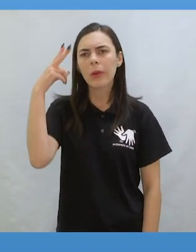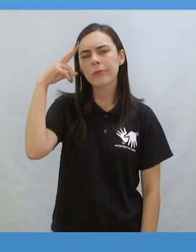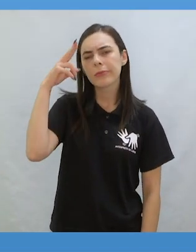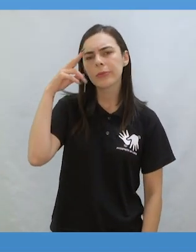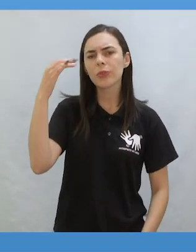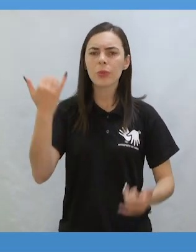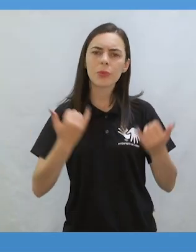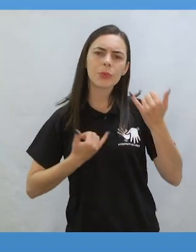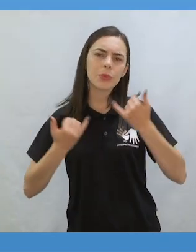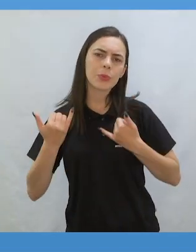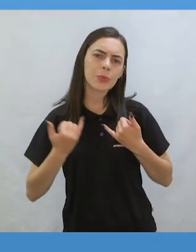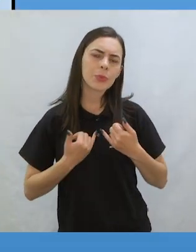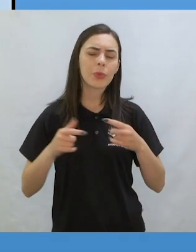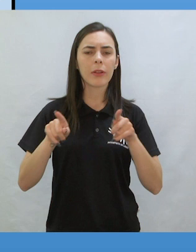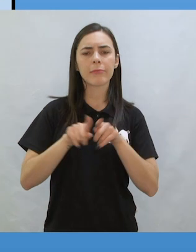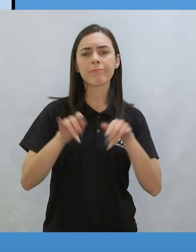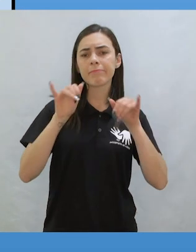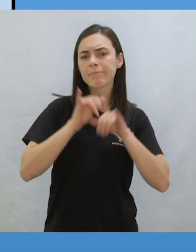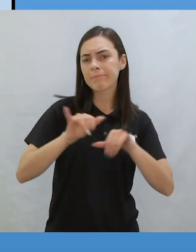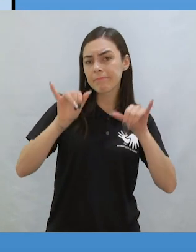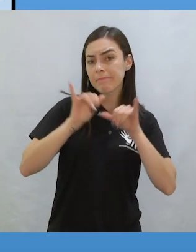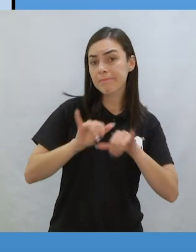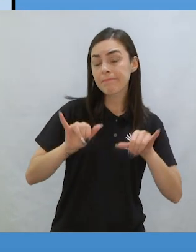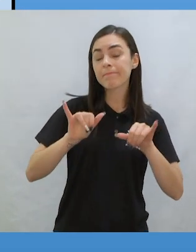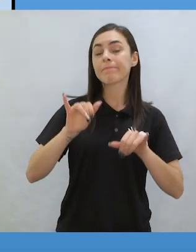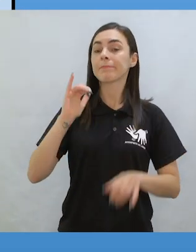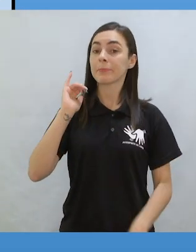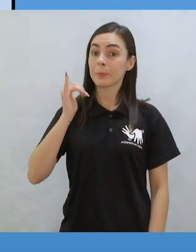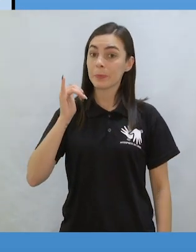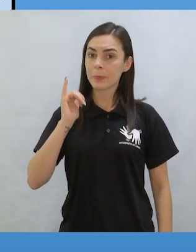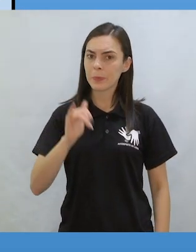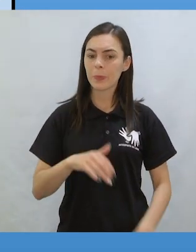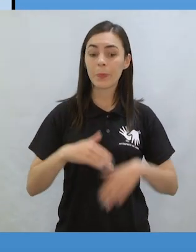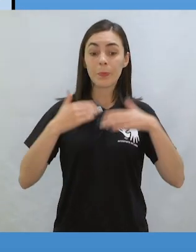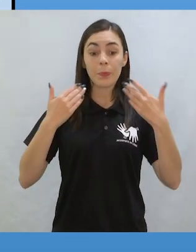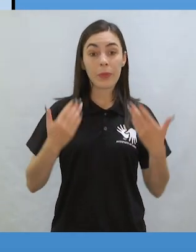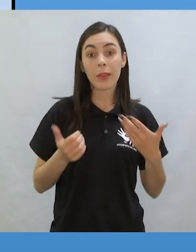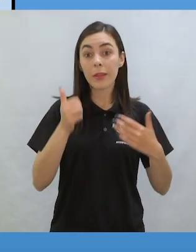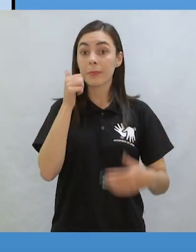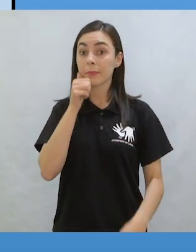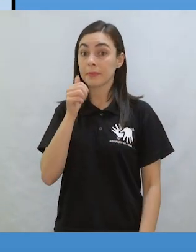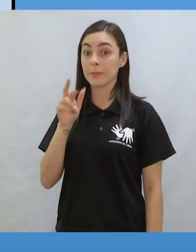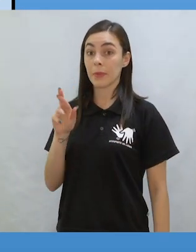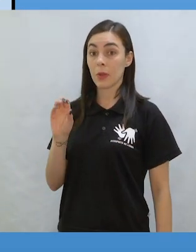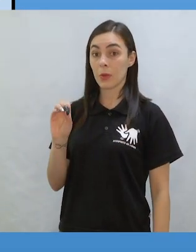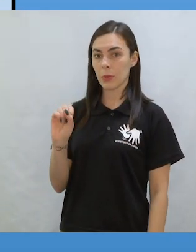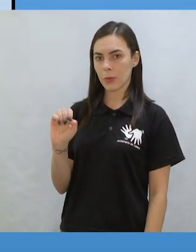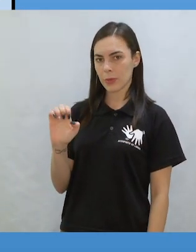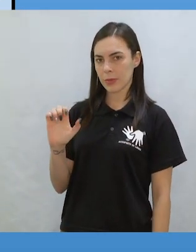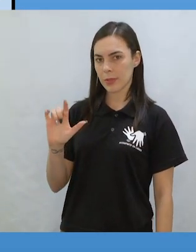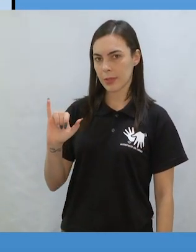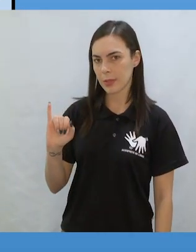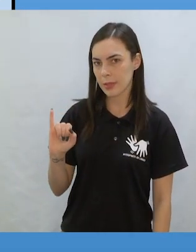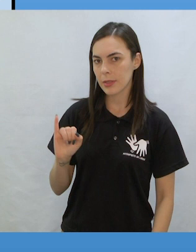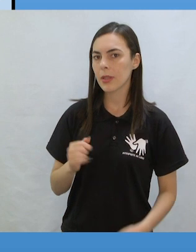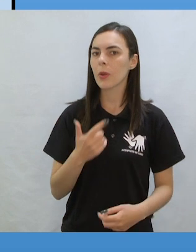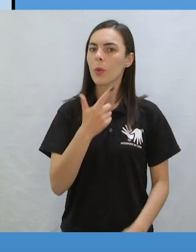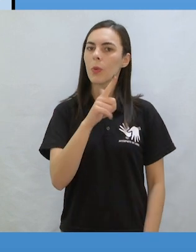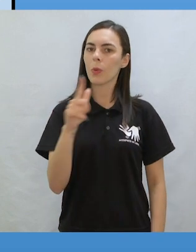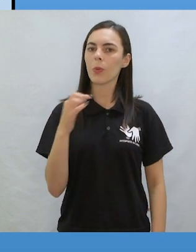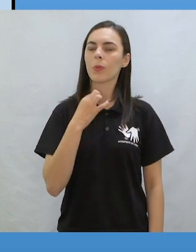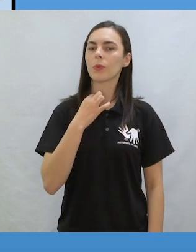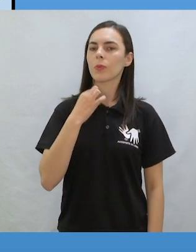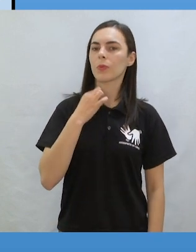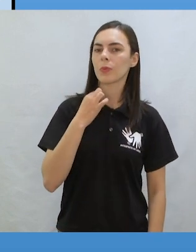contar histórias. Veja só. Aí, quando Roseli e os